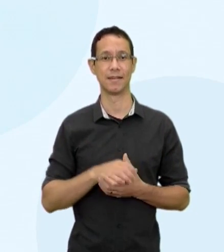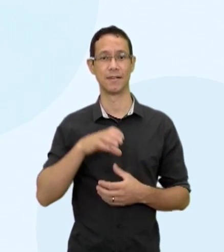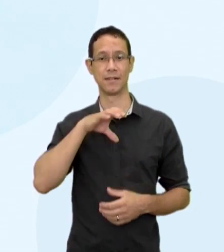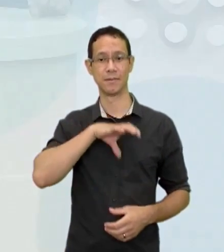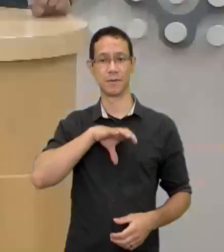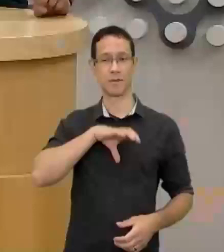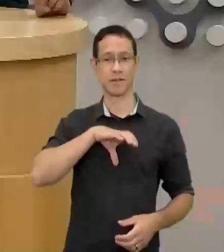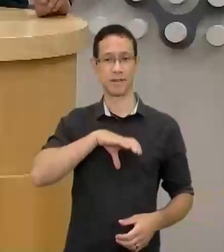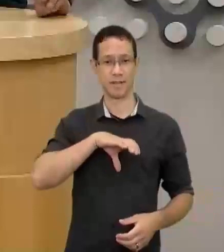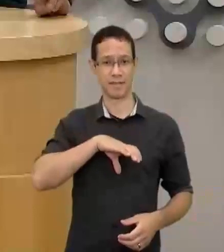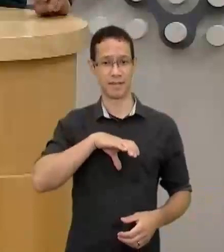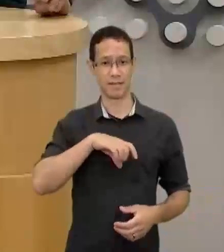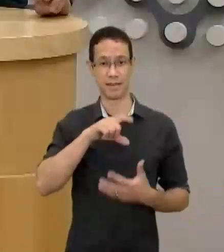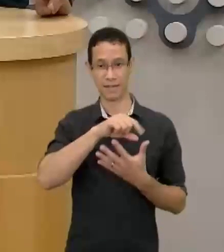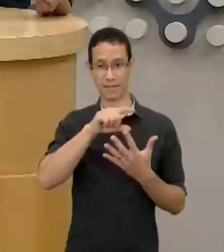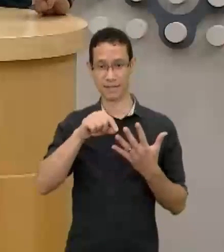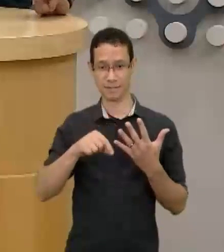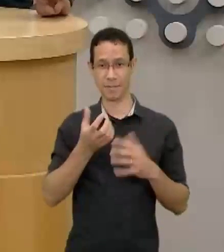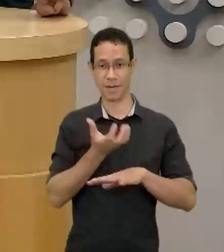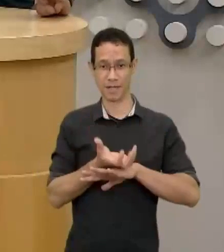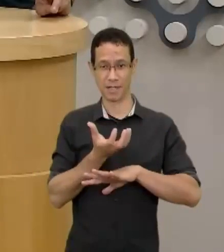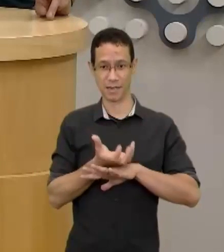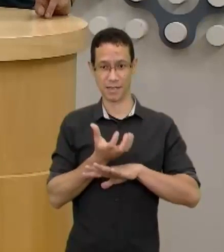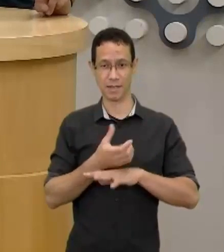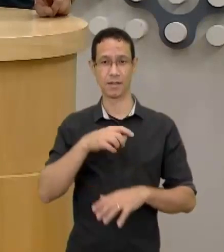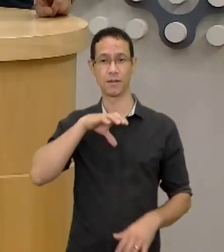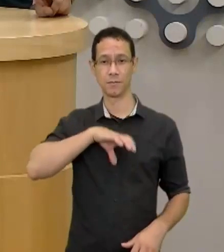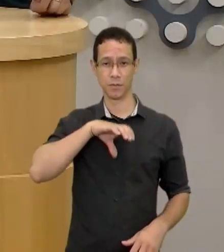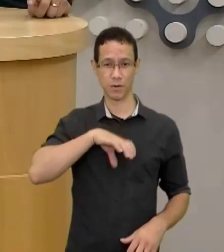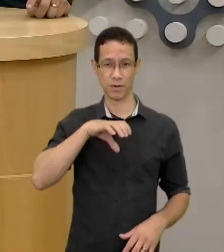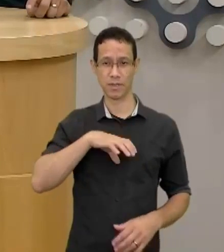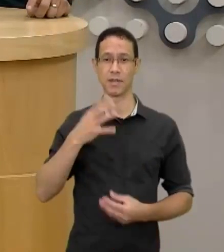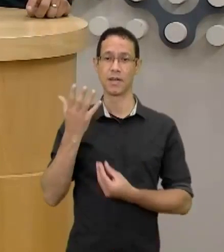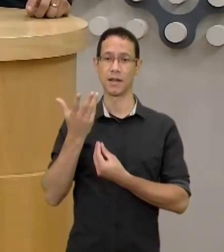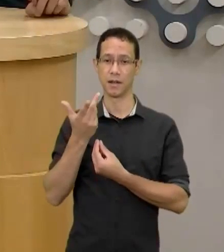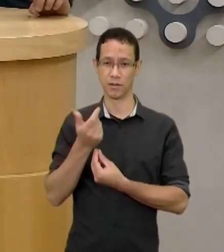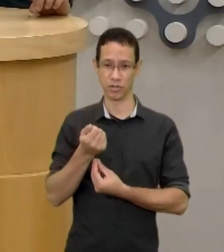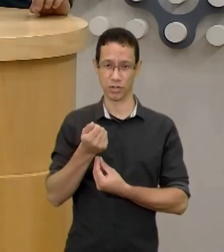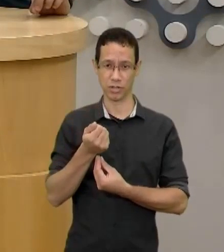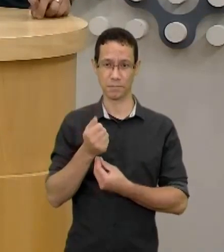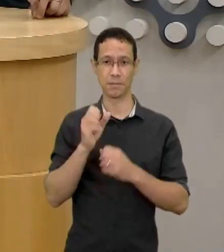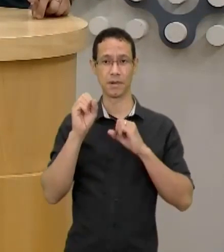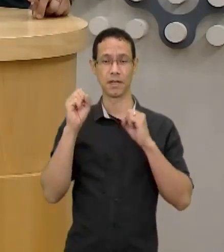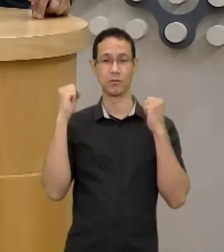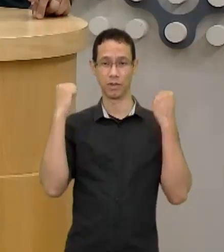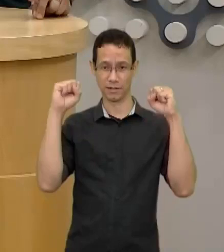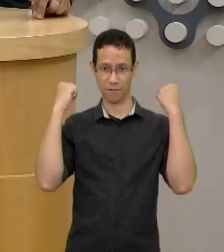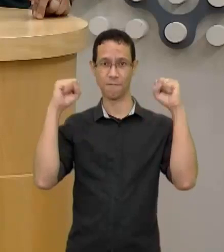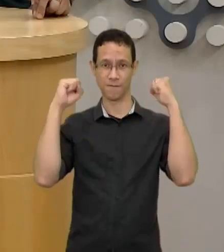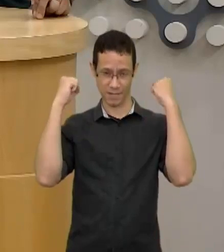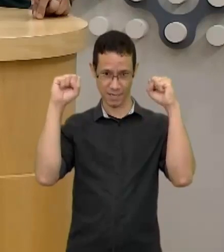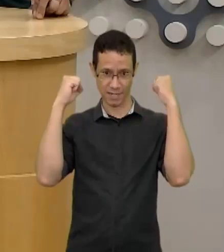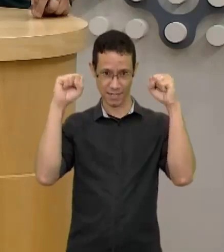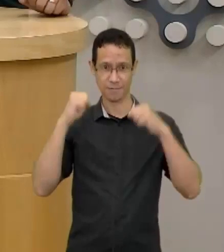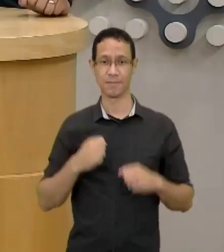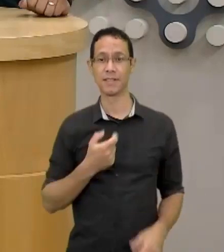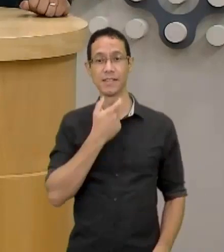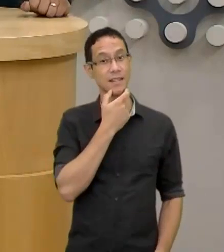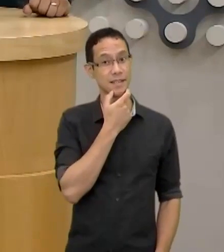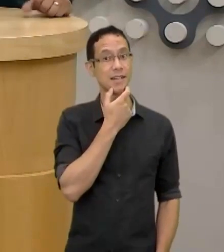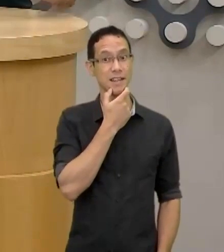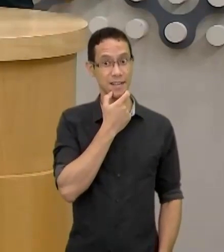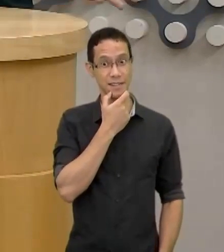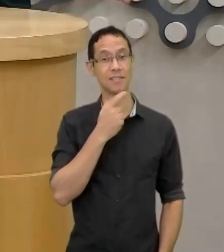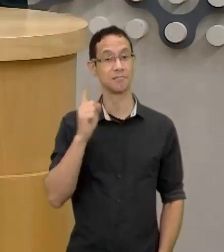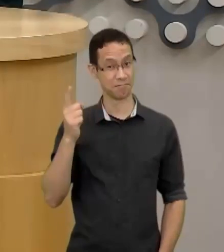portuguesa. As disciplinas, né? Disciplinas. As disciplinas, tá? Língua portuguesa, artes, educação física. E inglês.